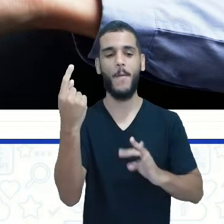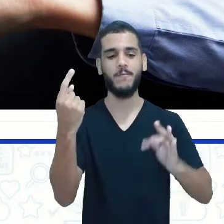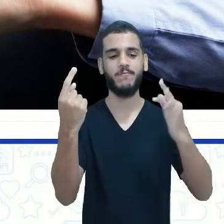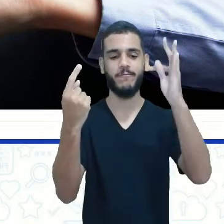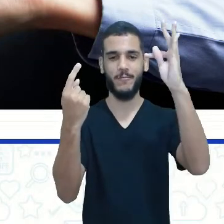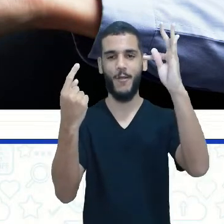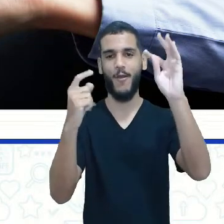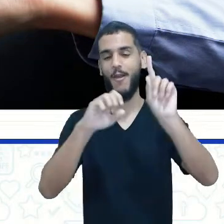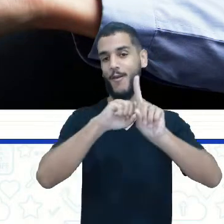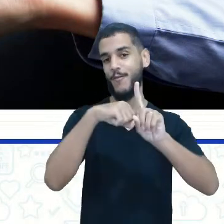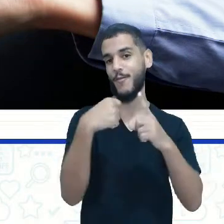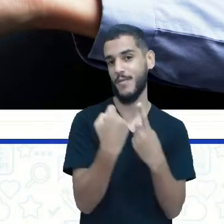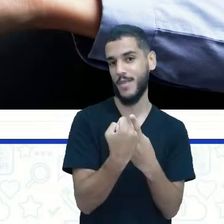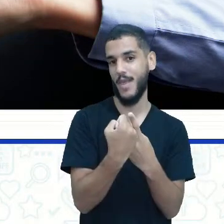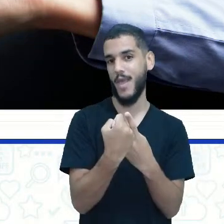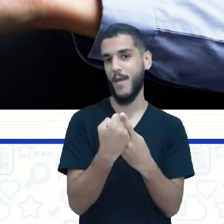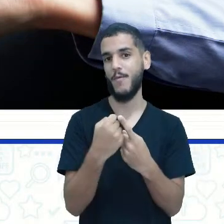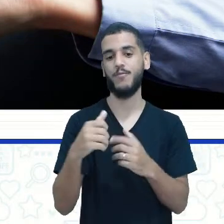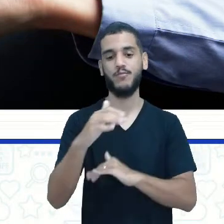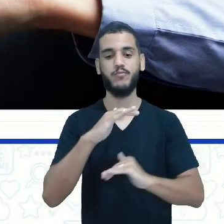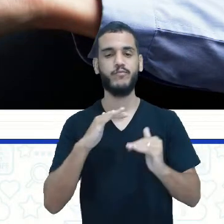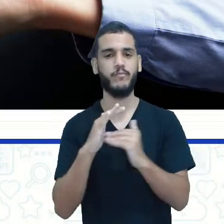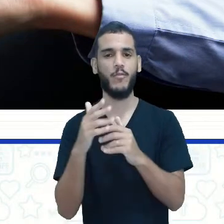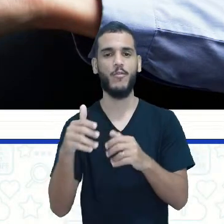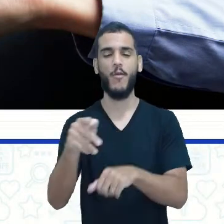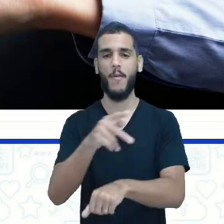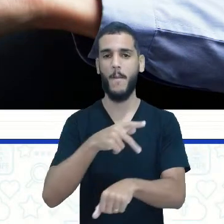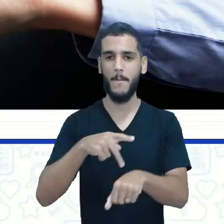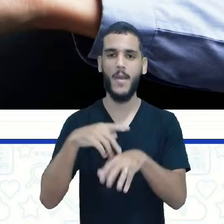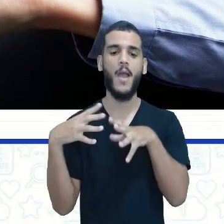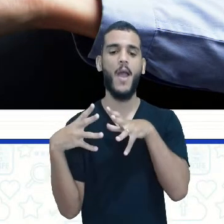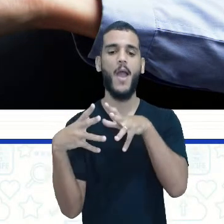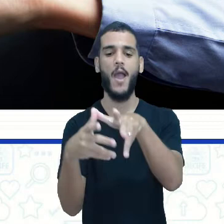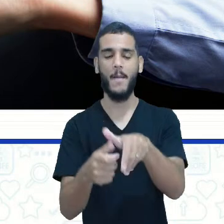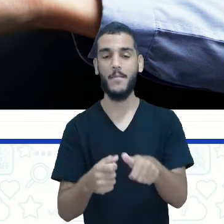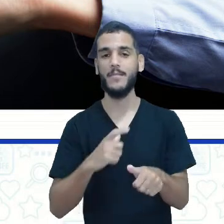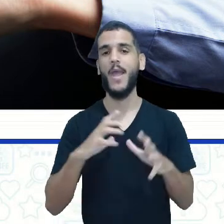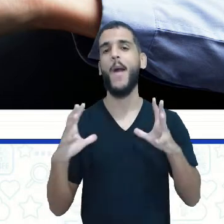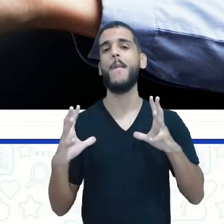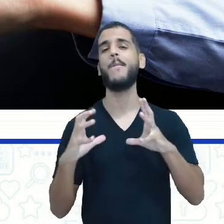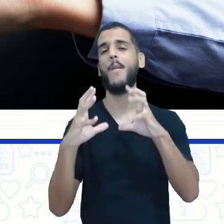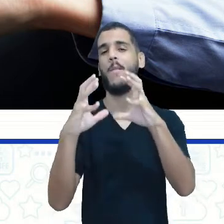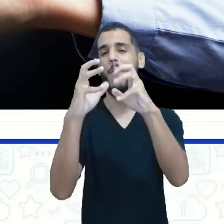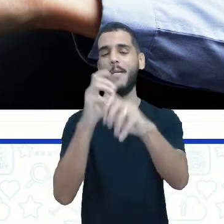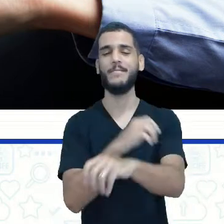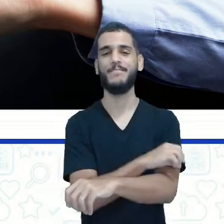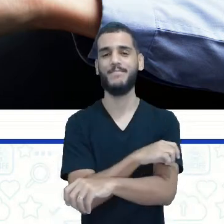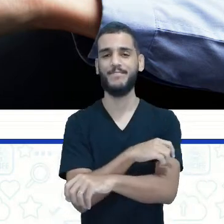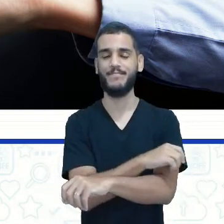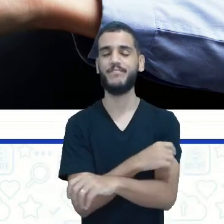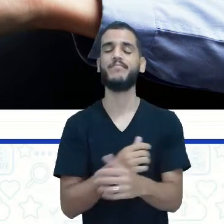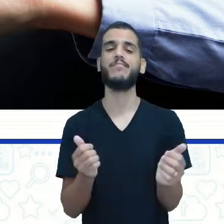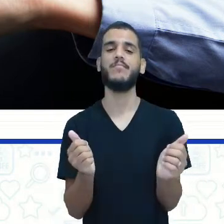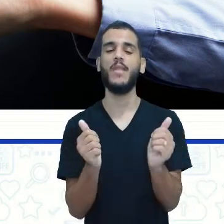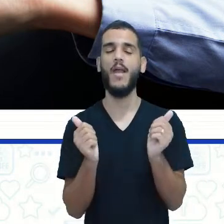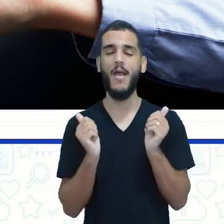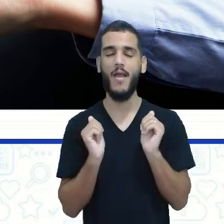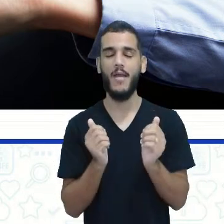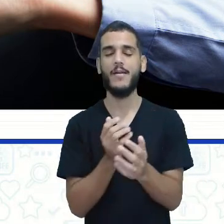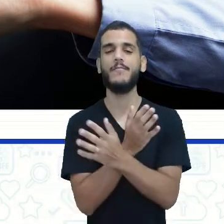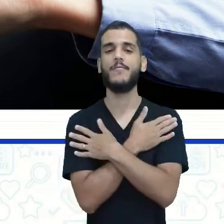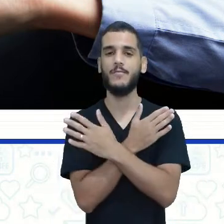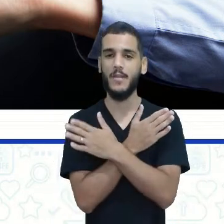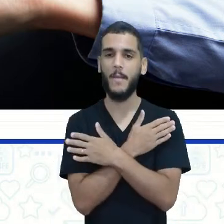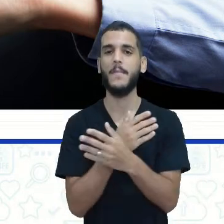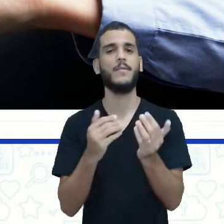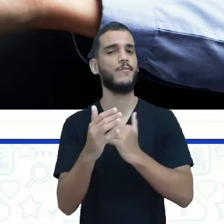social, entre os países do planeta, vai gerar confusão, conflitos, desemprego, né? E essa mão aí